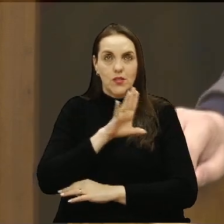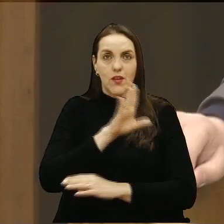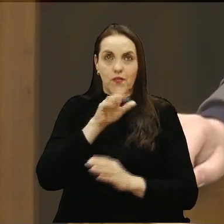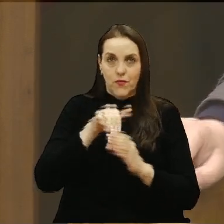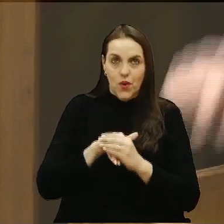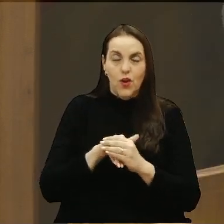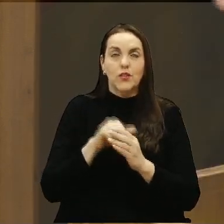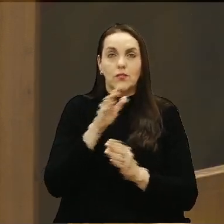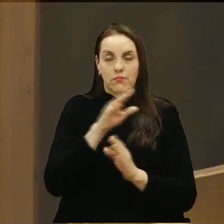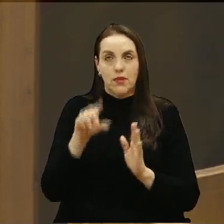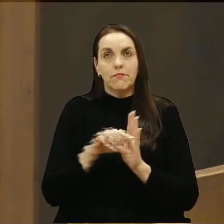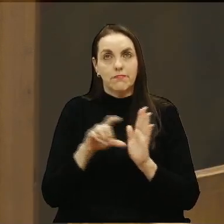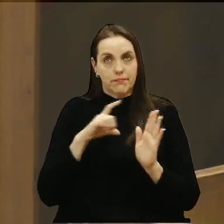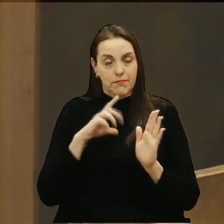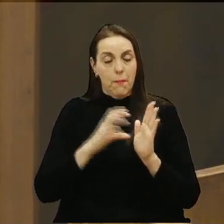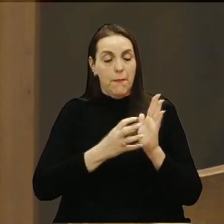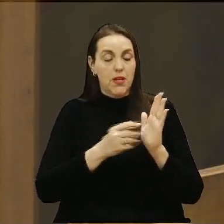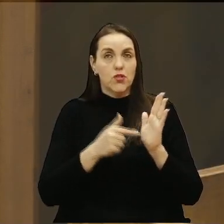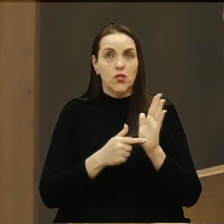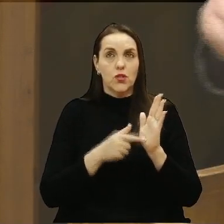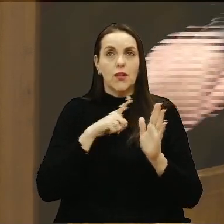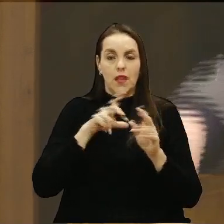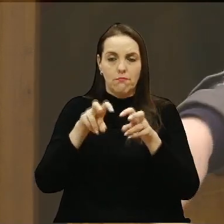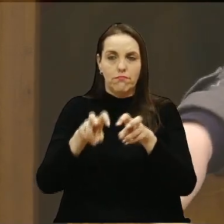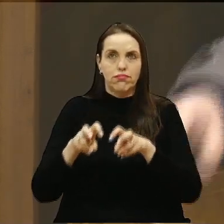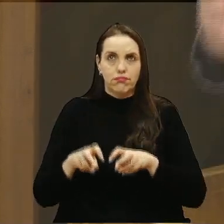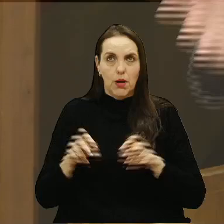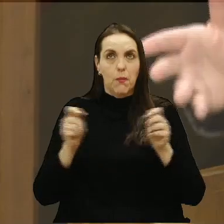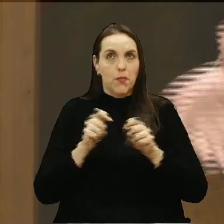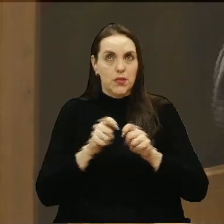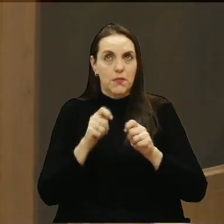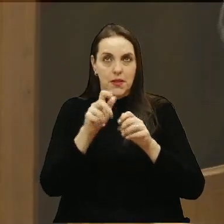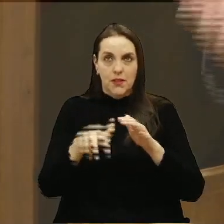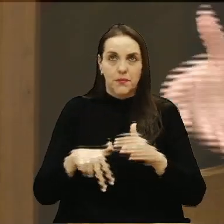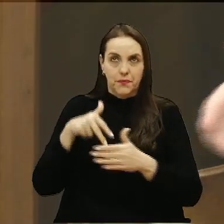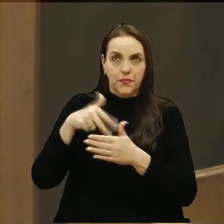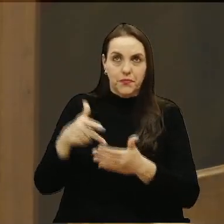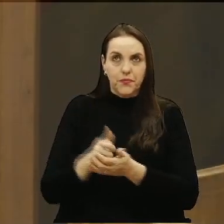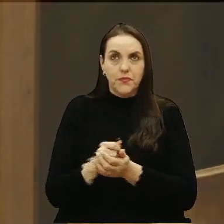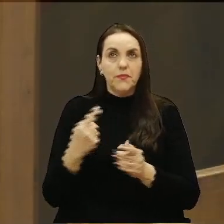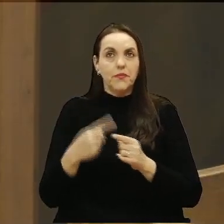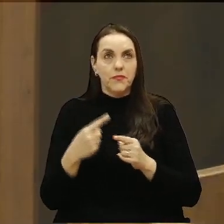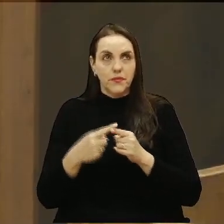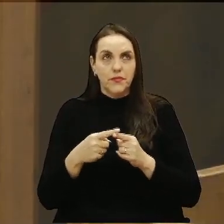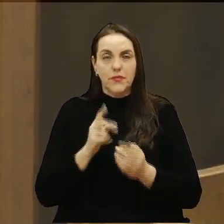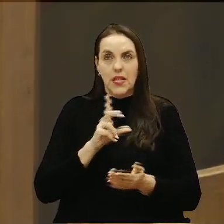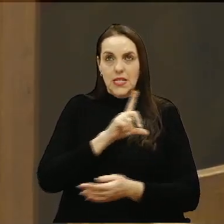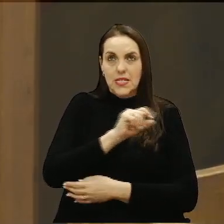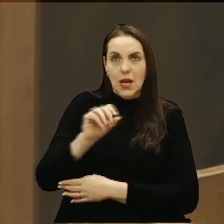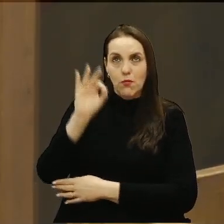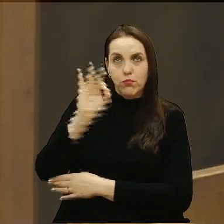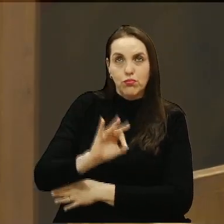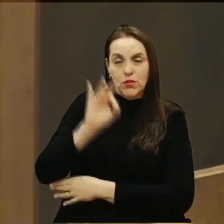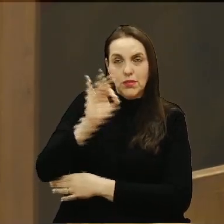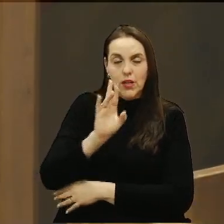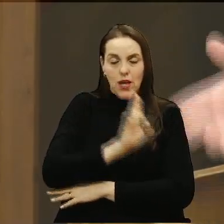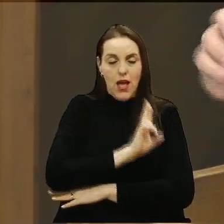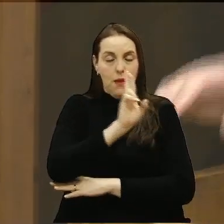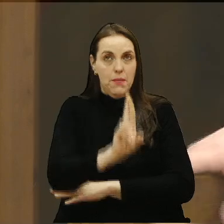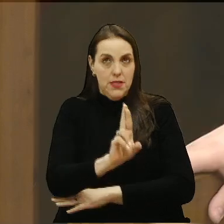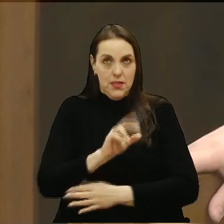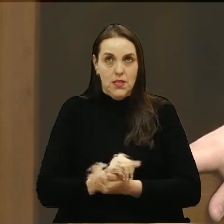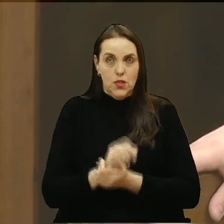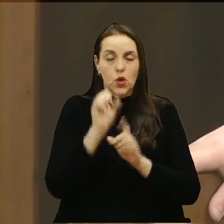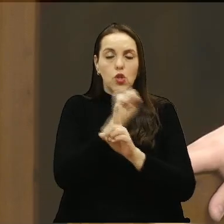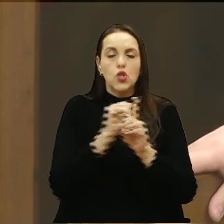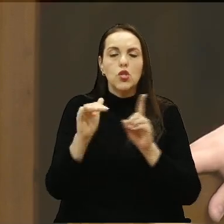na legenda. Conta para fazer cadeiras e poder termos cadeiras aqui no parlamento. Por quê? O parlamento é 100% da representatividade da